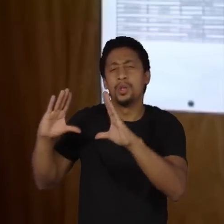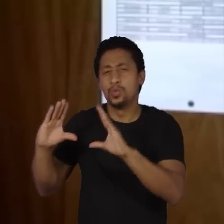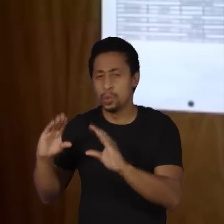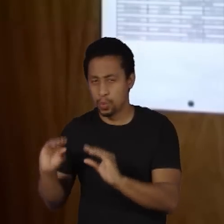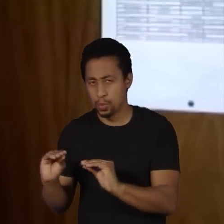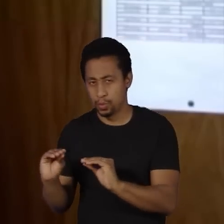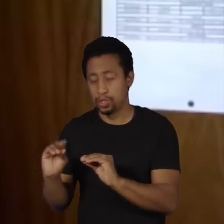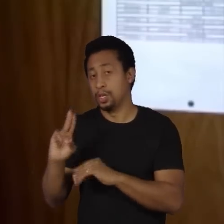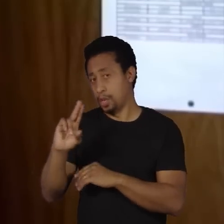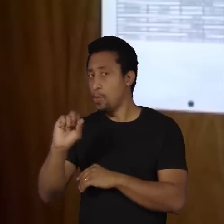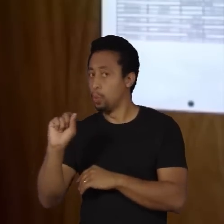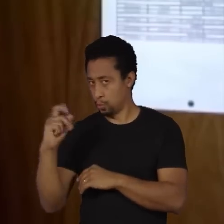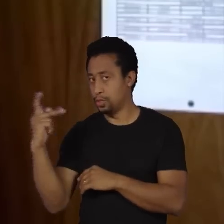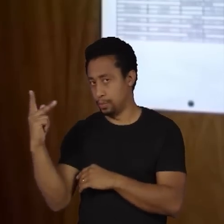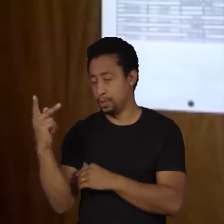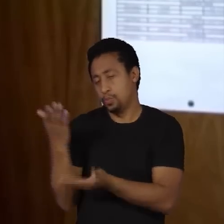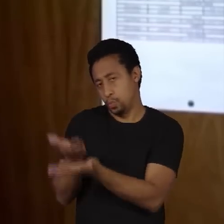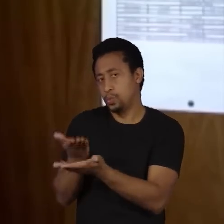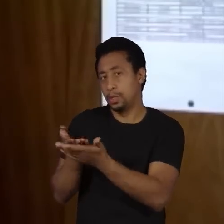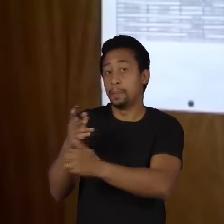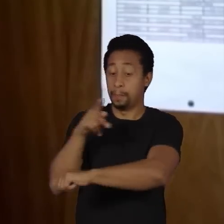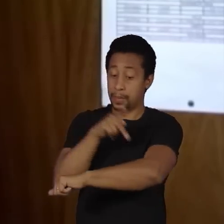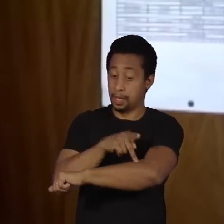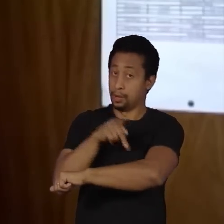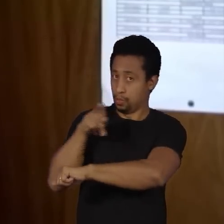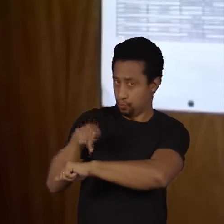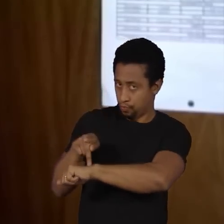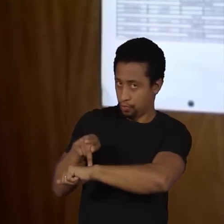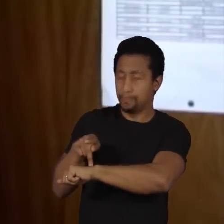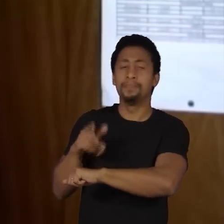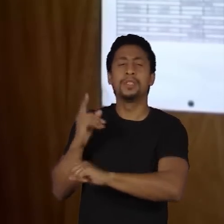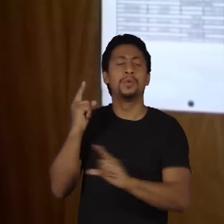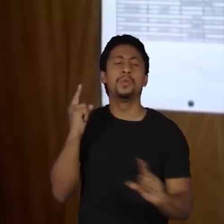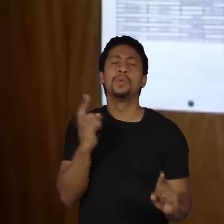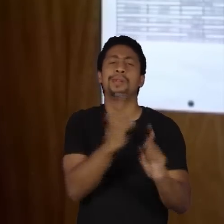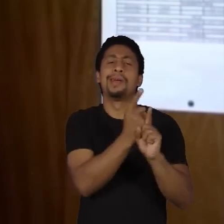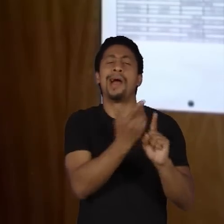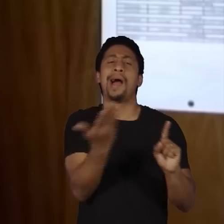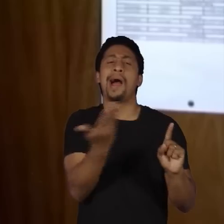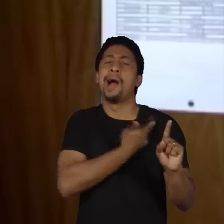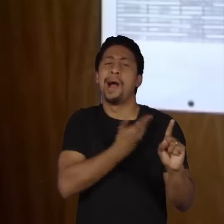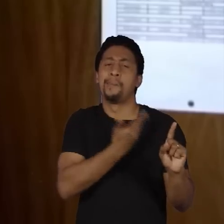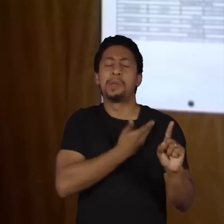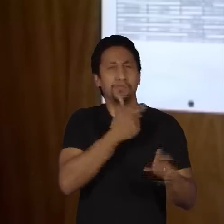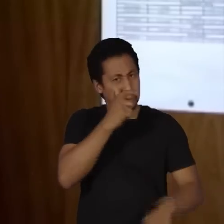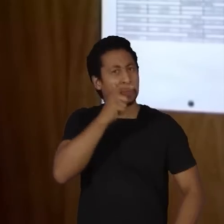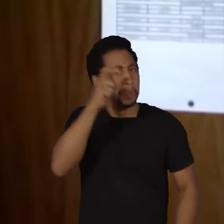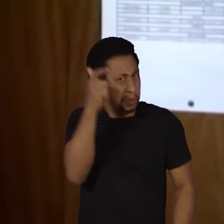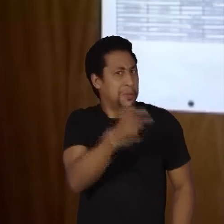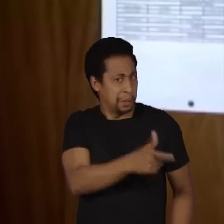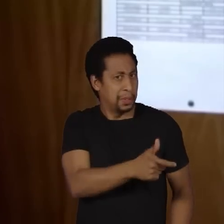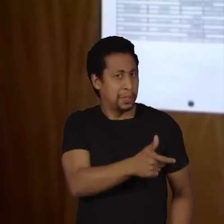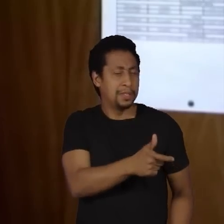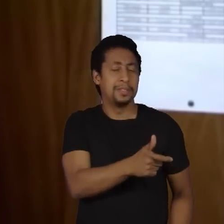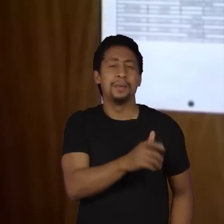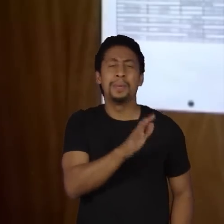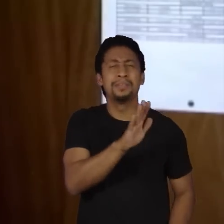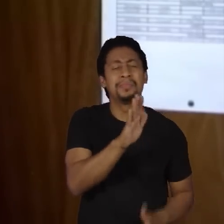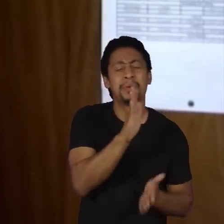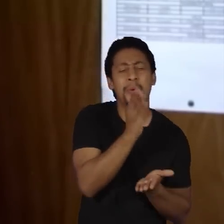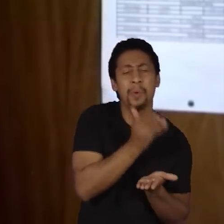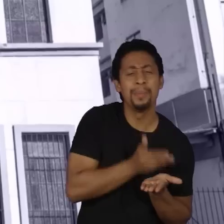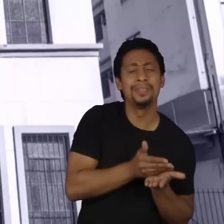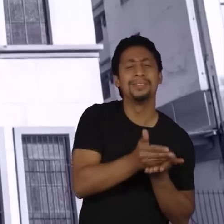de pedagogia. Encontrei colegas muito interessantes, porque eu estava praticamente começando,